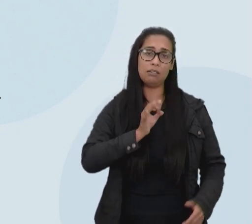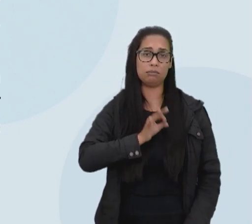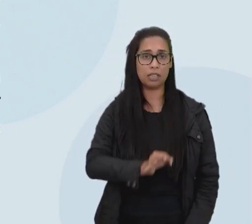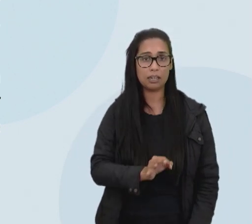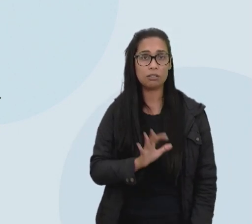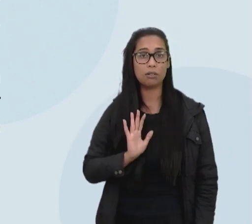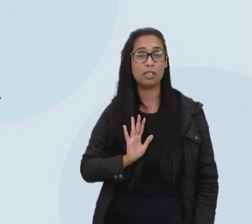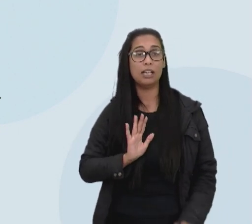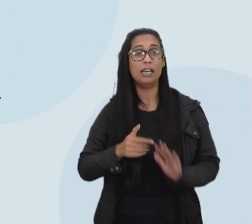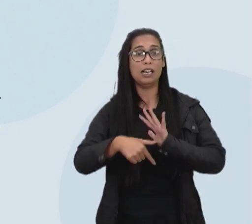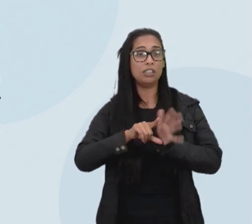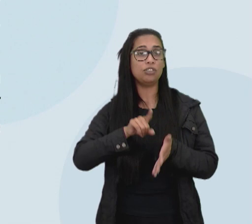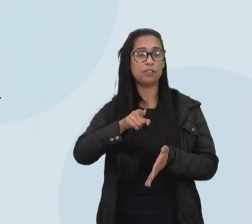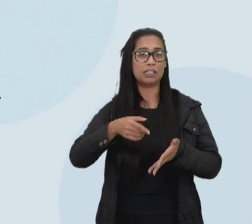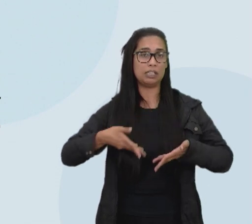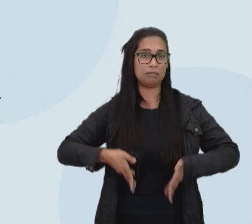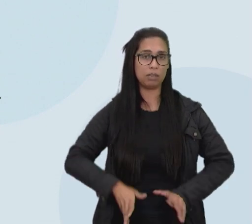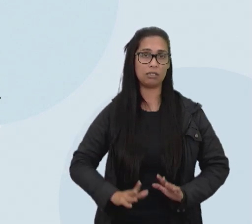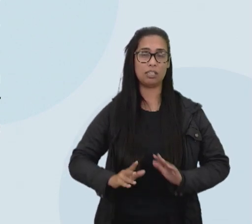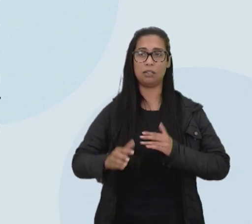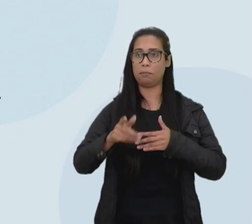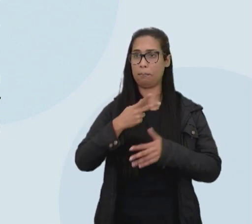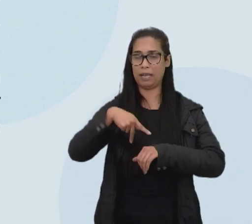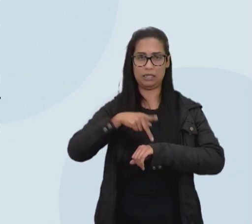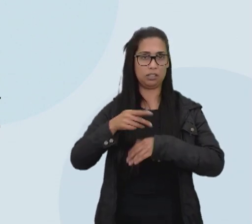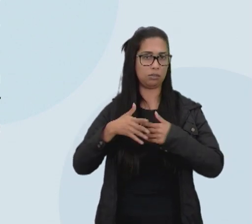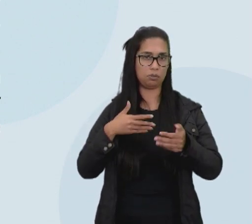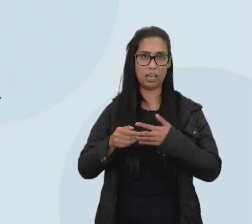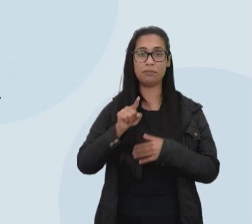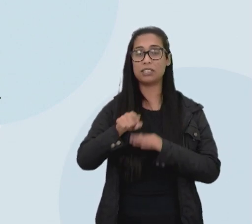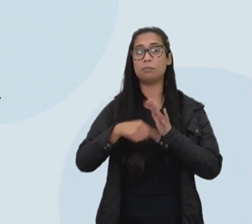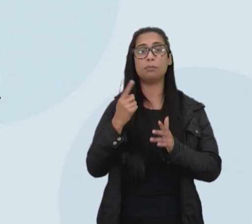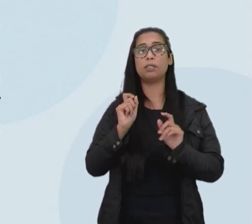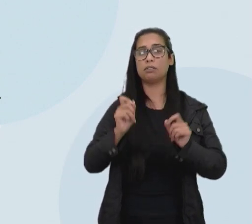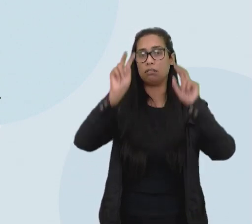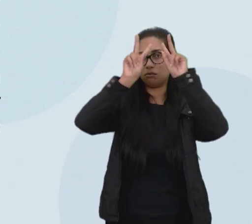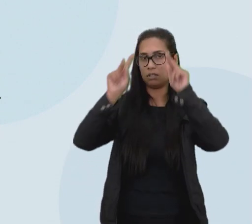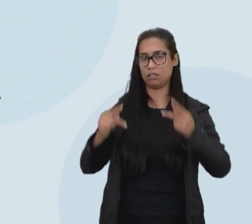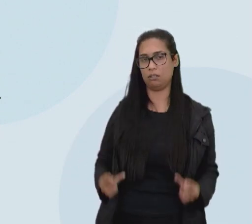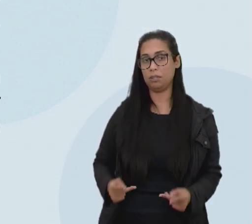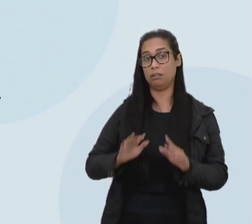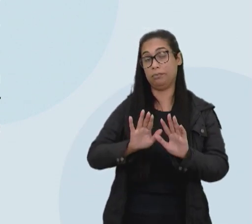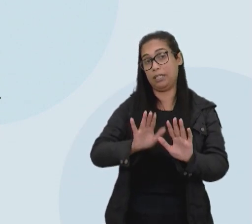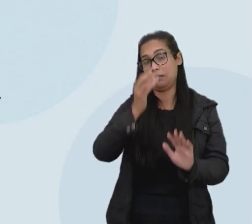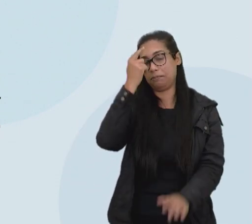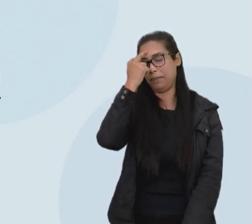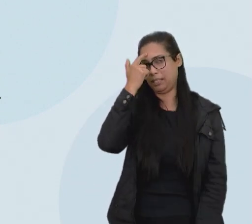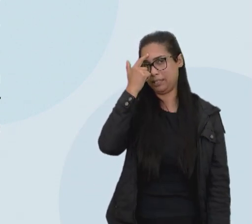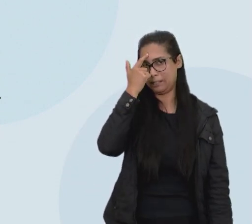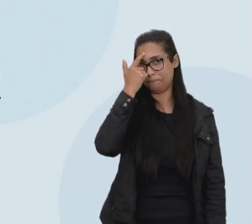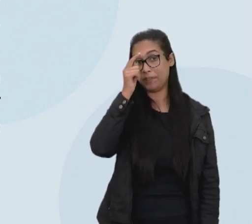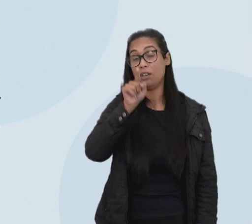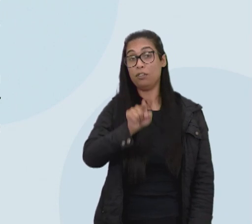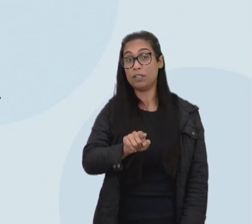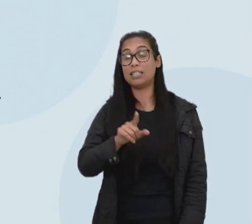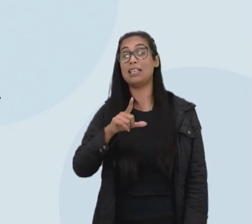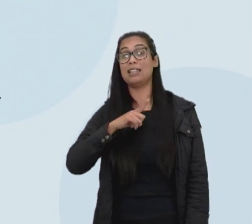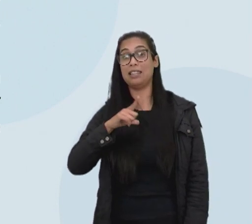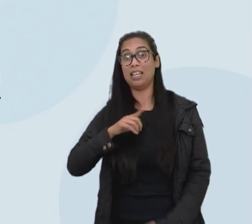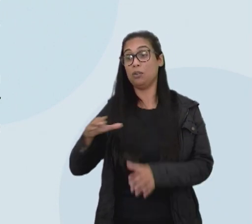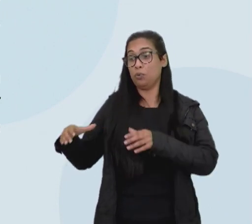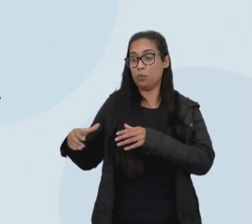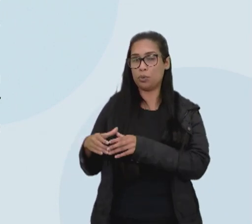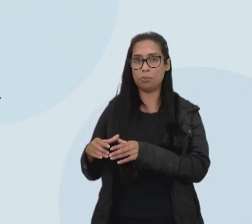qualquer outro ser humano. Você é uma pessoa. Eu entendo que você é uma pessoa. Mas, ao mesmo tempo, né, você faz parte de um grupo de seres